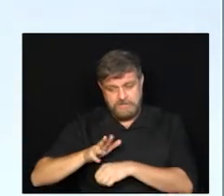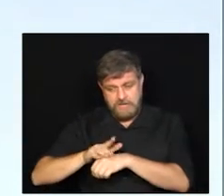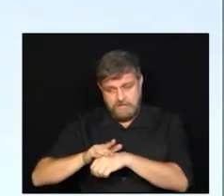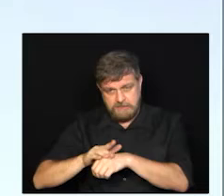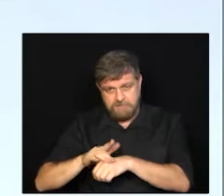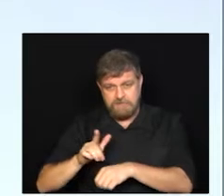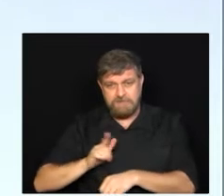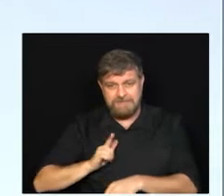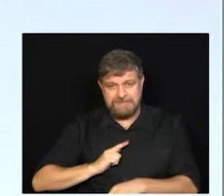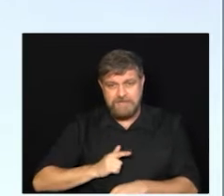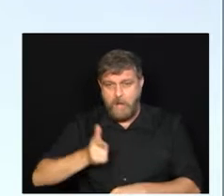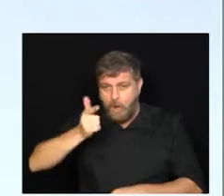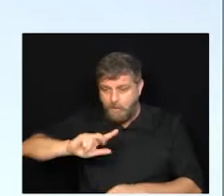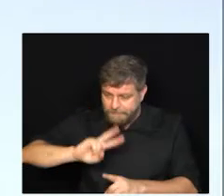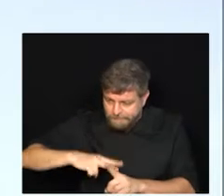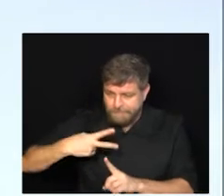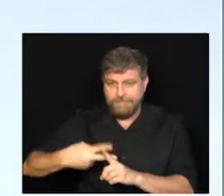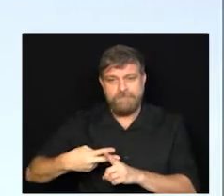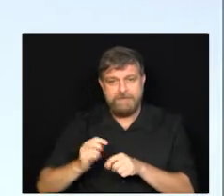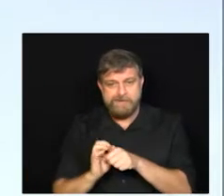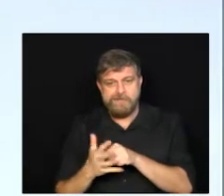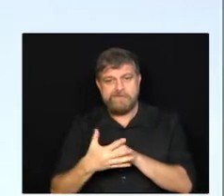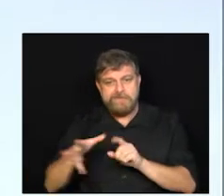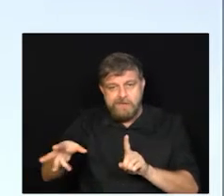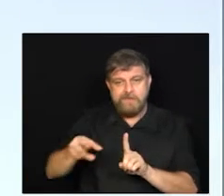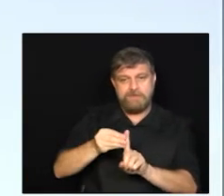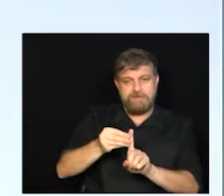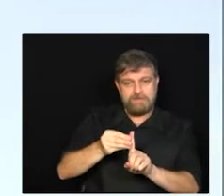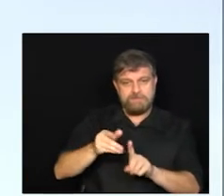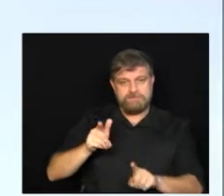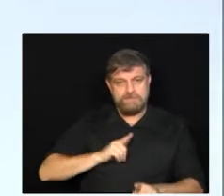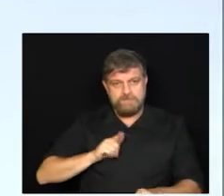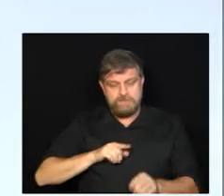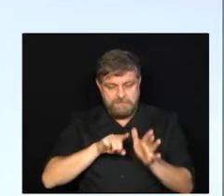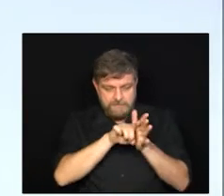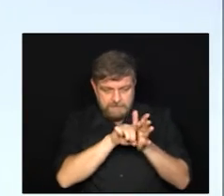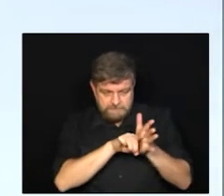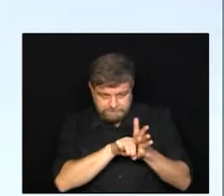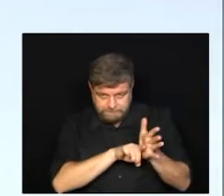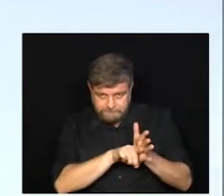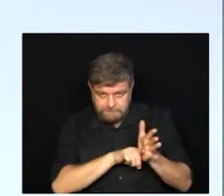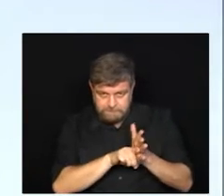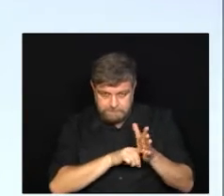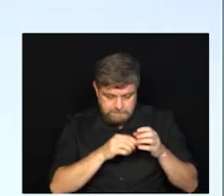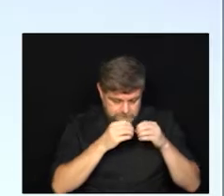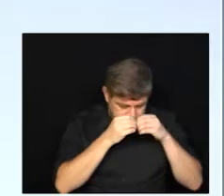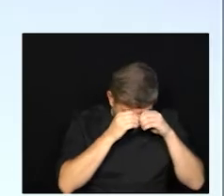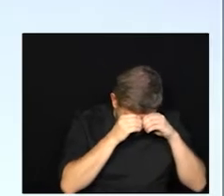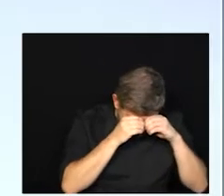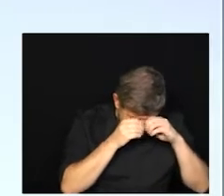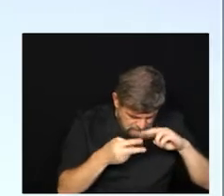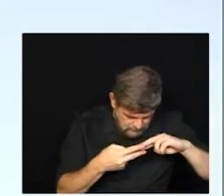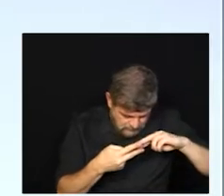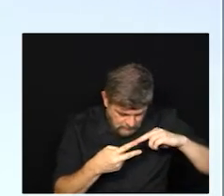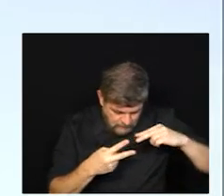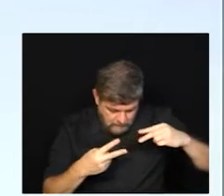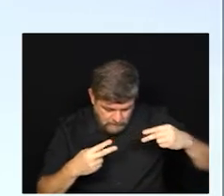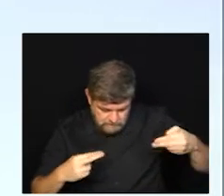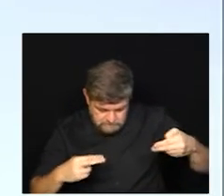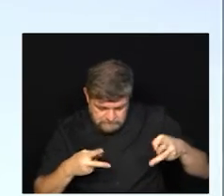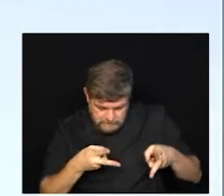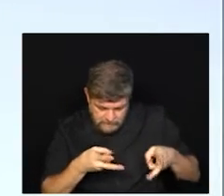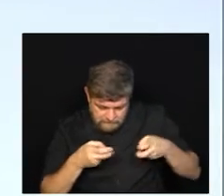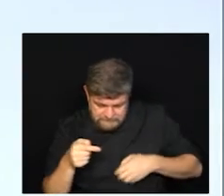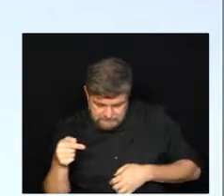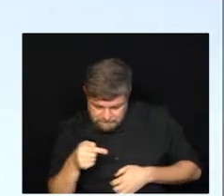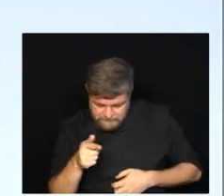com reinfecção tenham colhido a sua amostra e feito o sequenciamento que vai mostrar se teve alteração lá